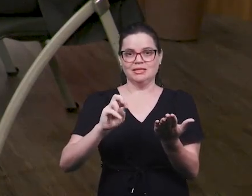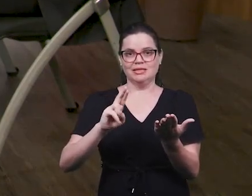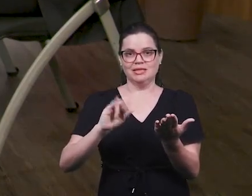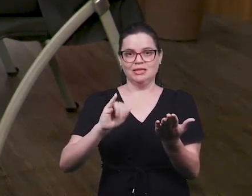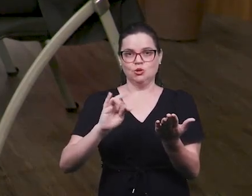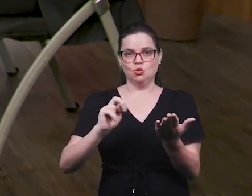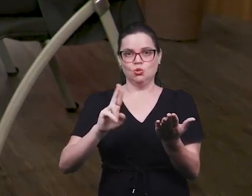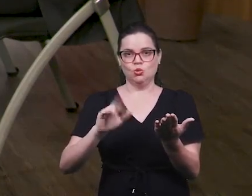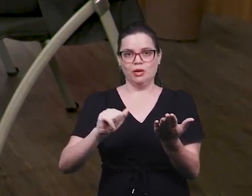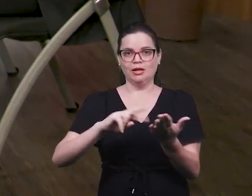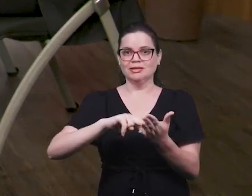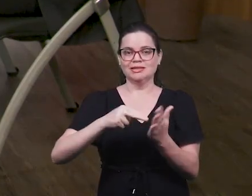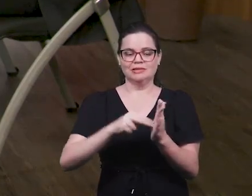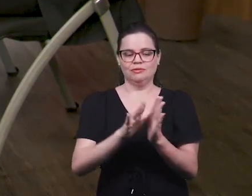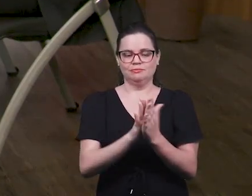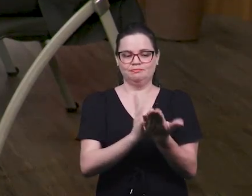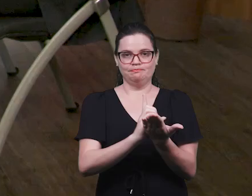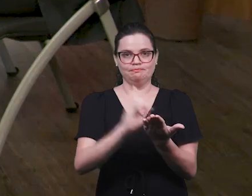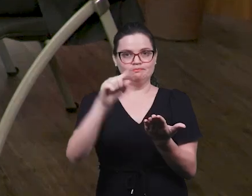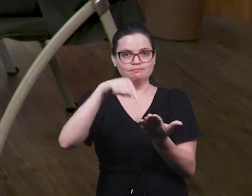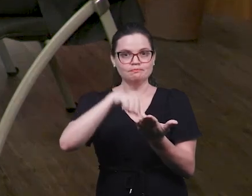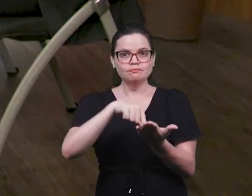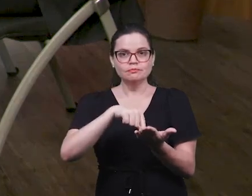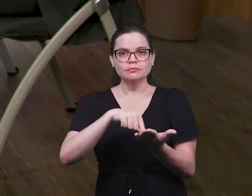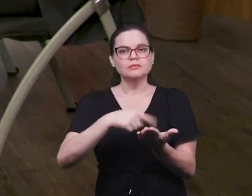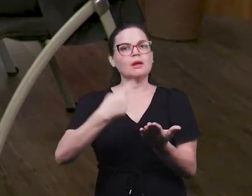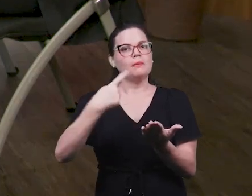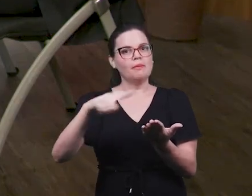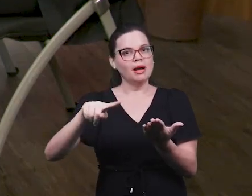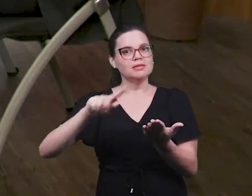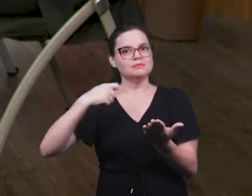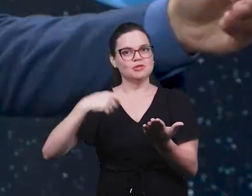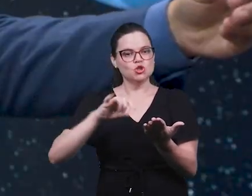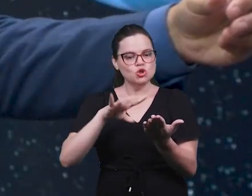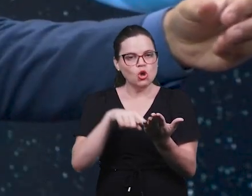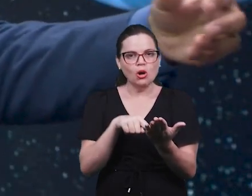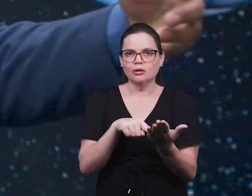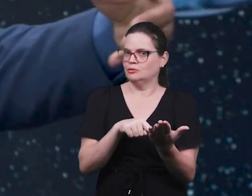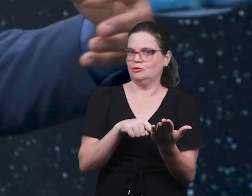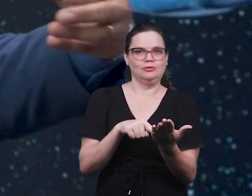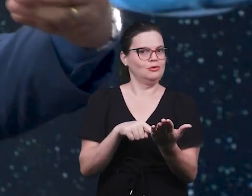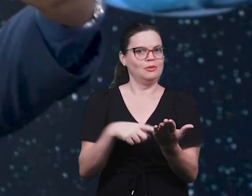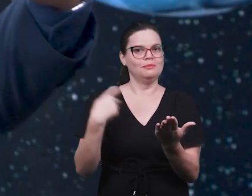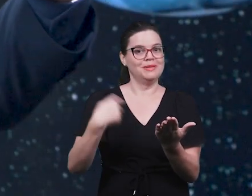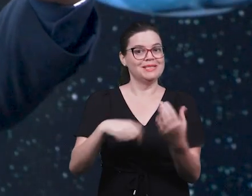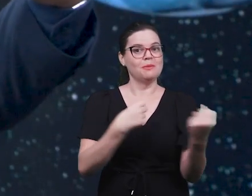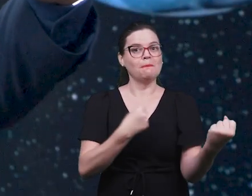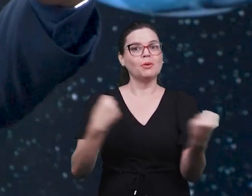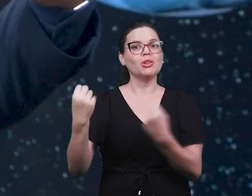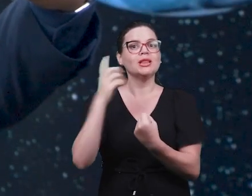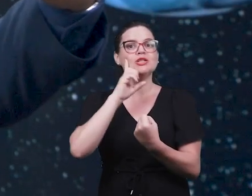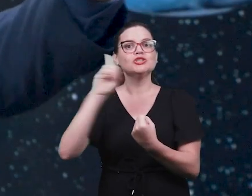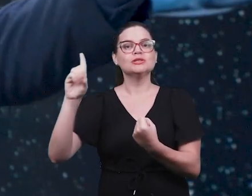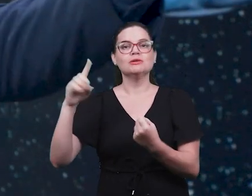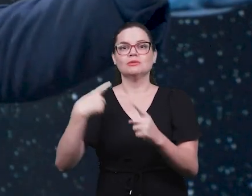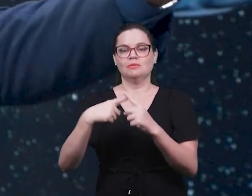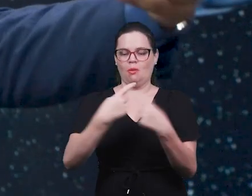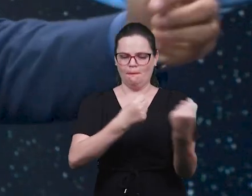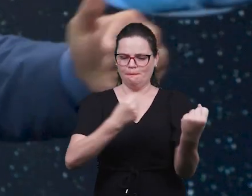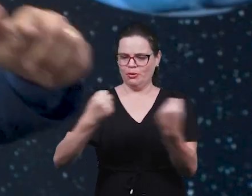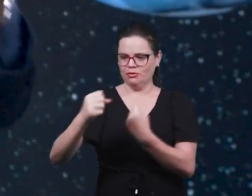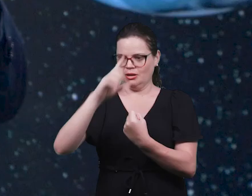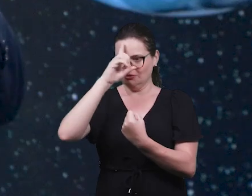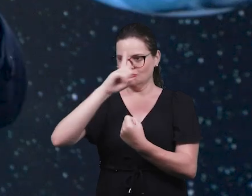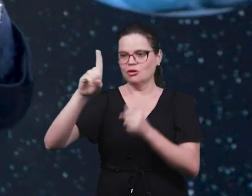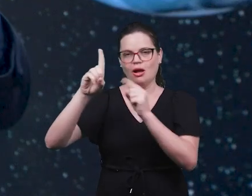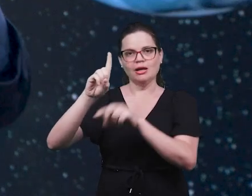Espírito Santo, que é quem revela a palavra, que é quem revela as Escrituras. Ou seja, o homem precisa conhecer as